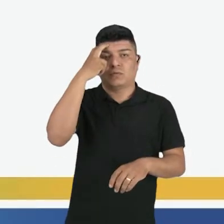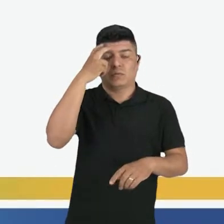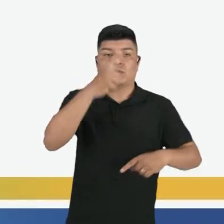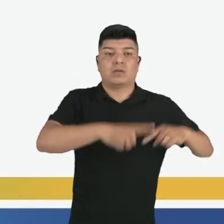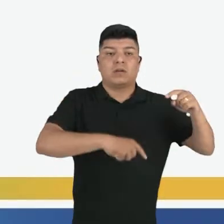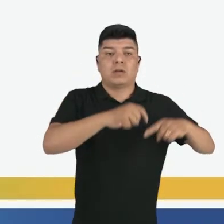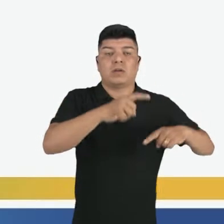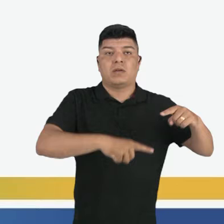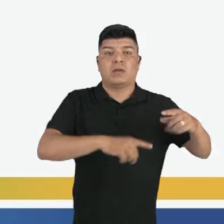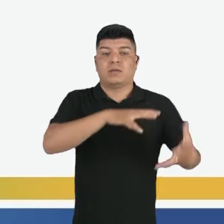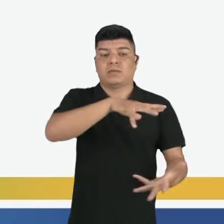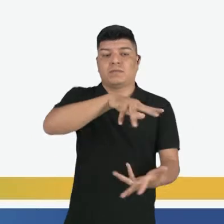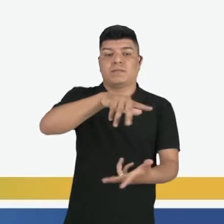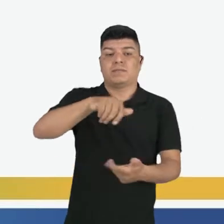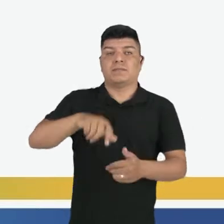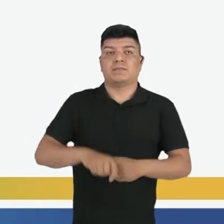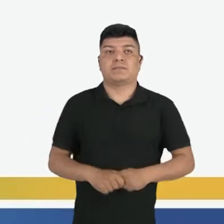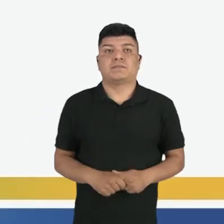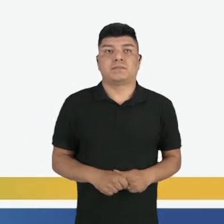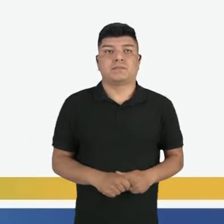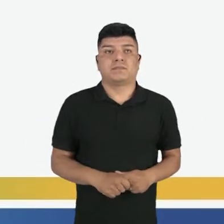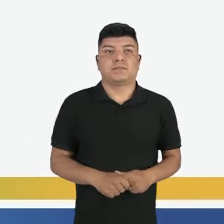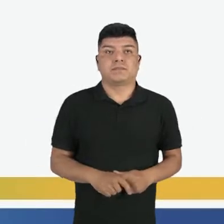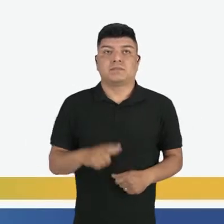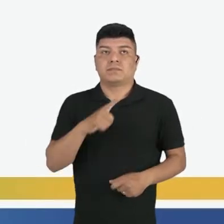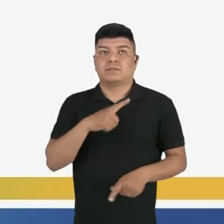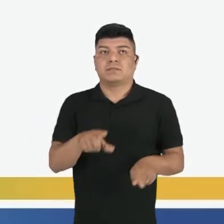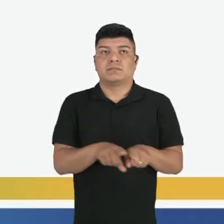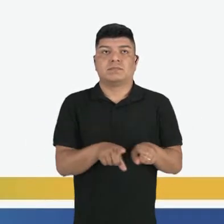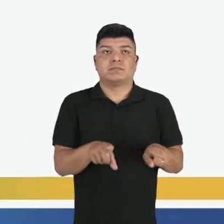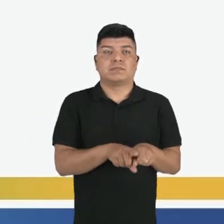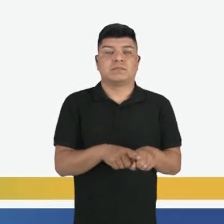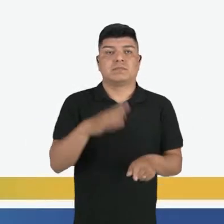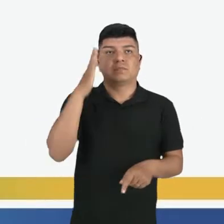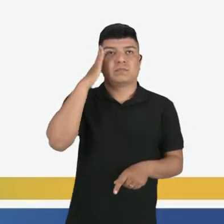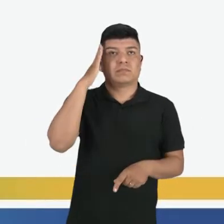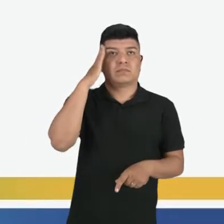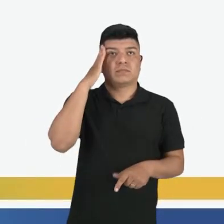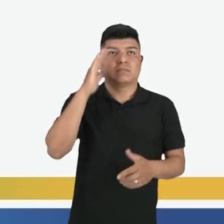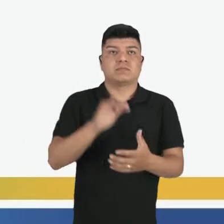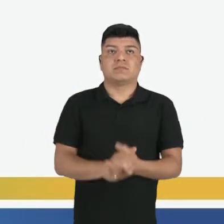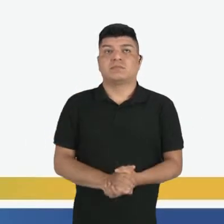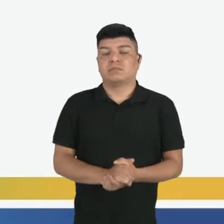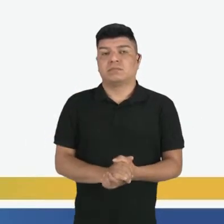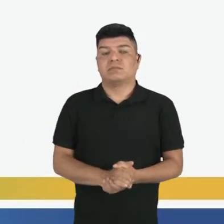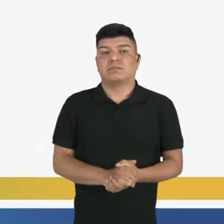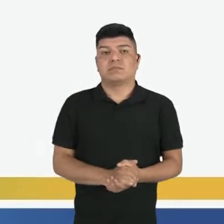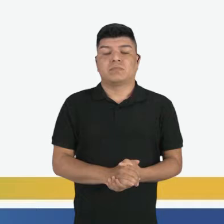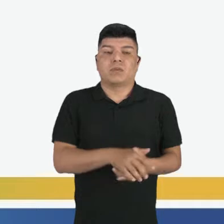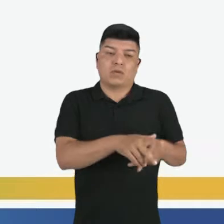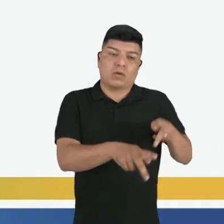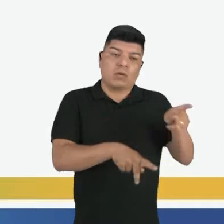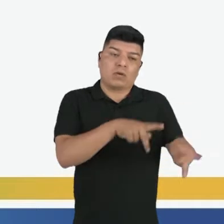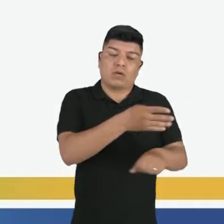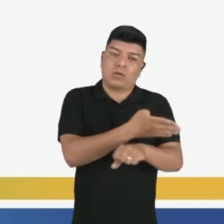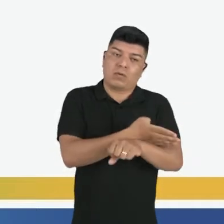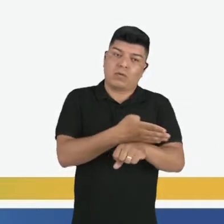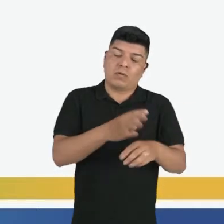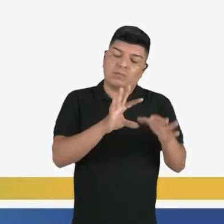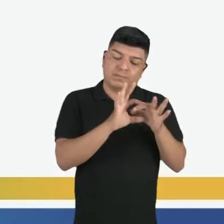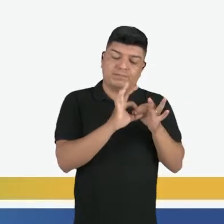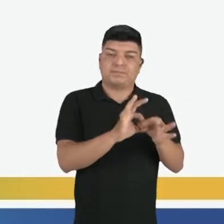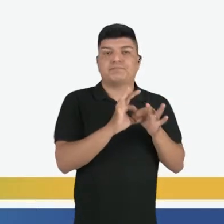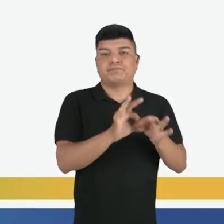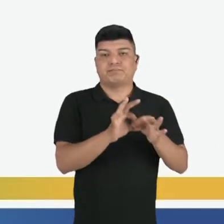Imaterial da Humanidade. Temos ainda a questão dos saberes. Geralmente os povos tradicionais têm uma